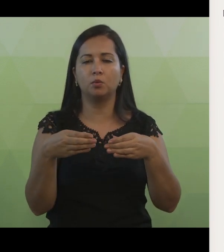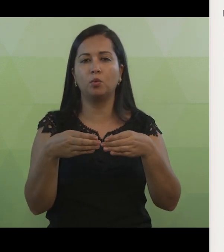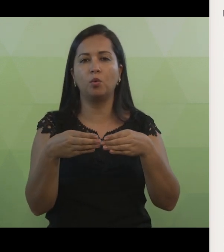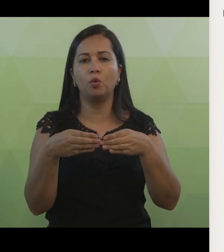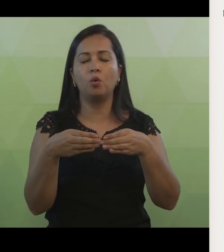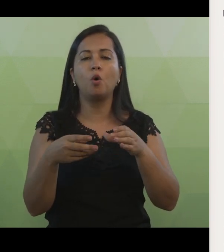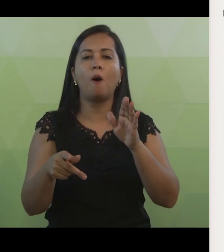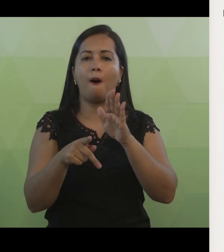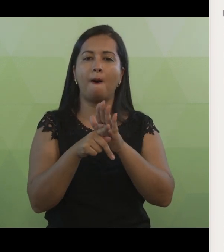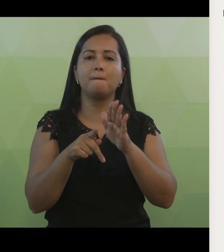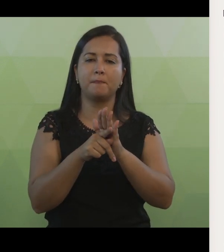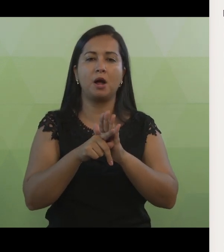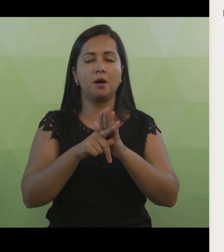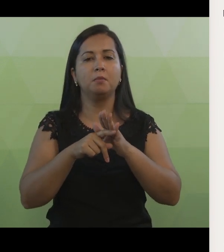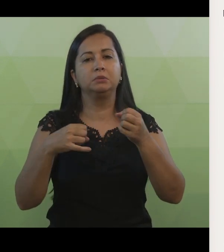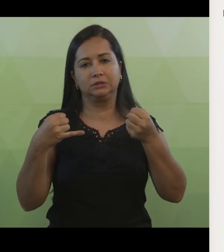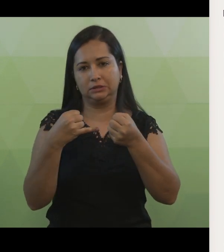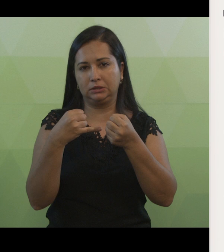em Sistemas de Informação.